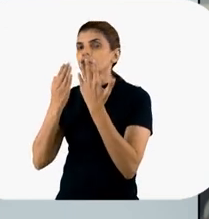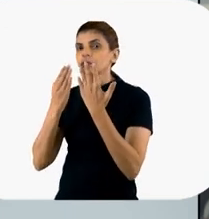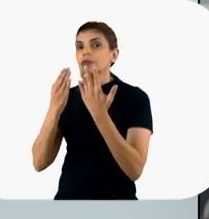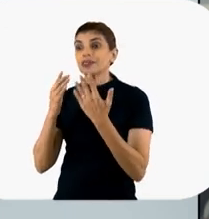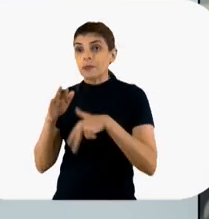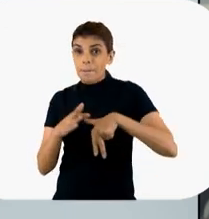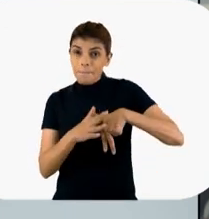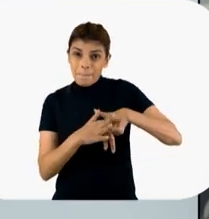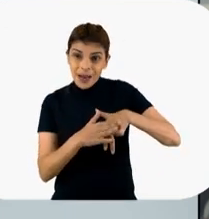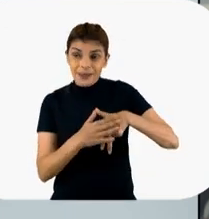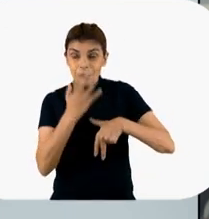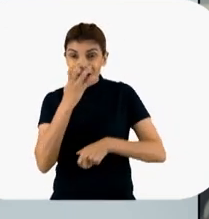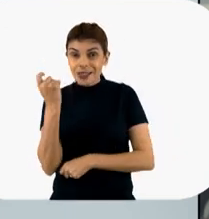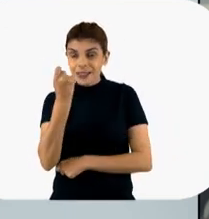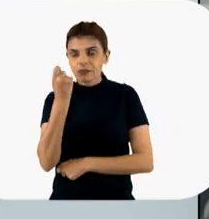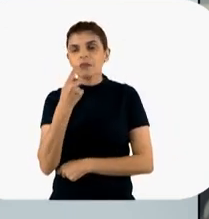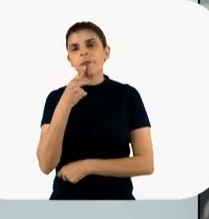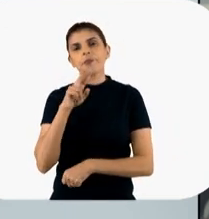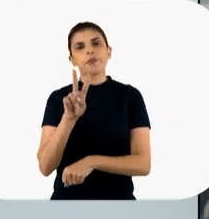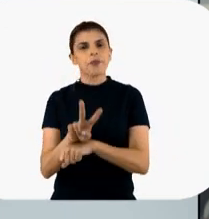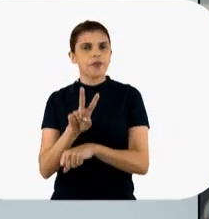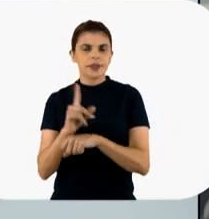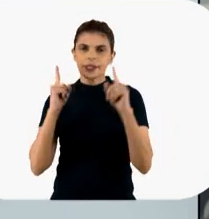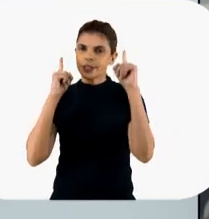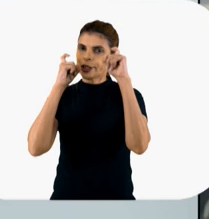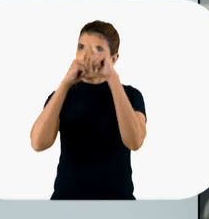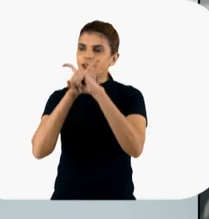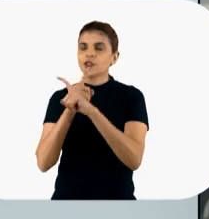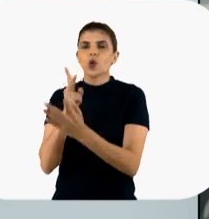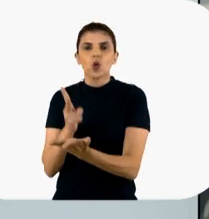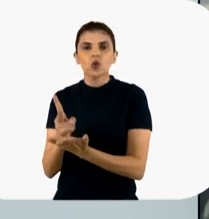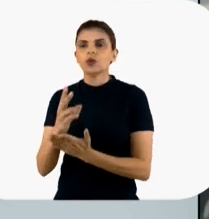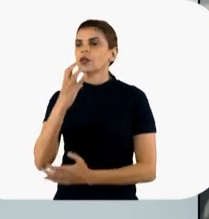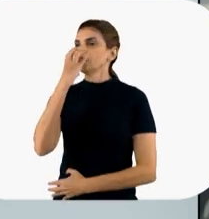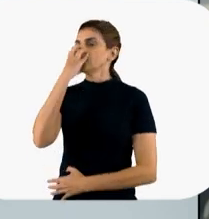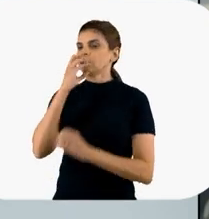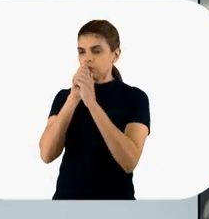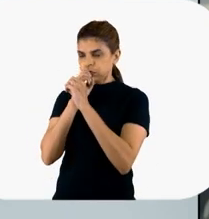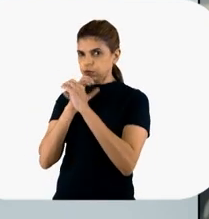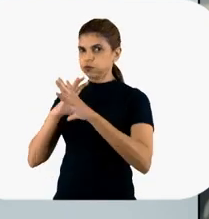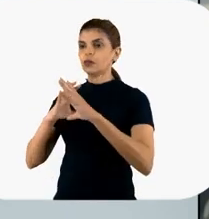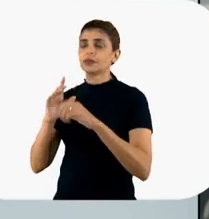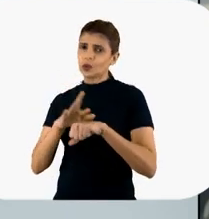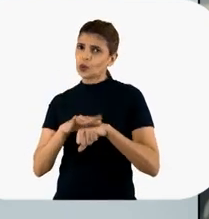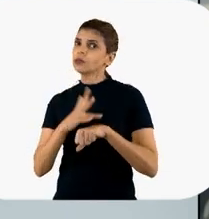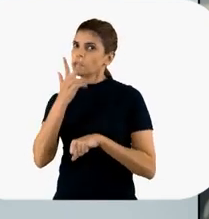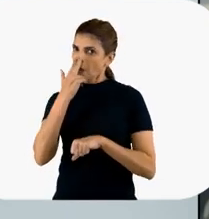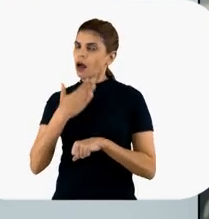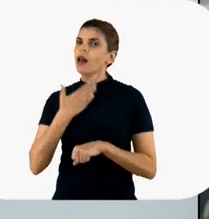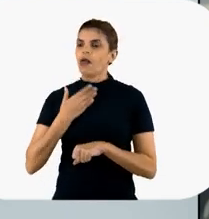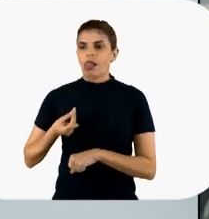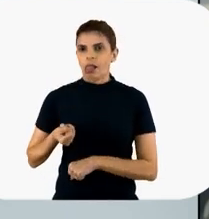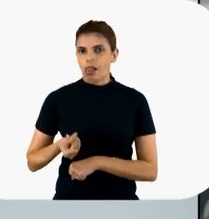mas se for um paciente um pouquinho mais grave, provavelmente vai ser difícil manter esse paciente bem, porque essa é uma doença que